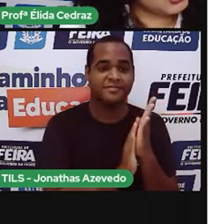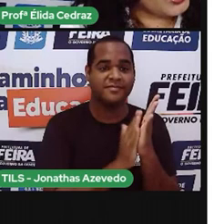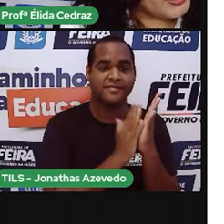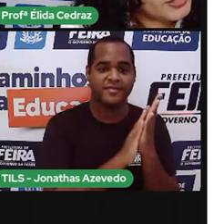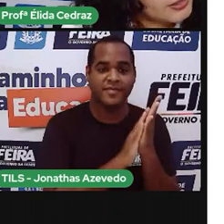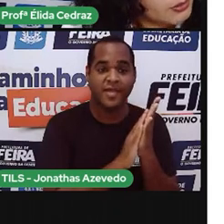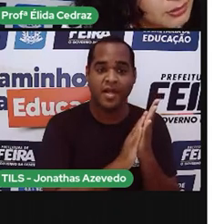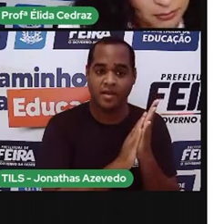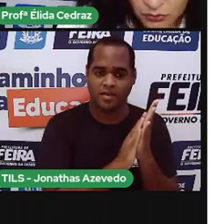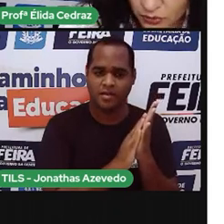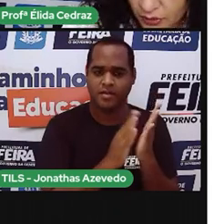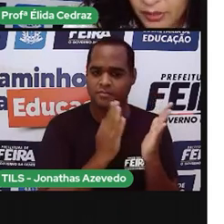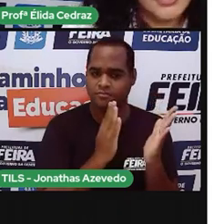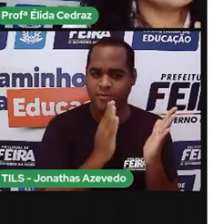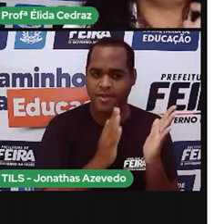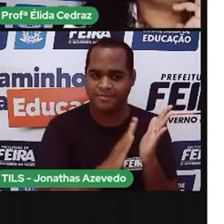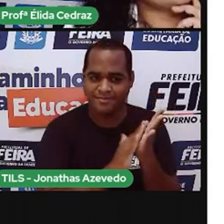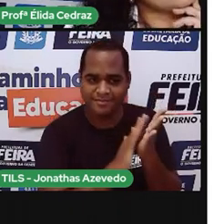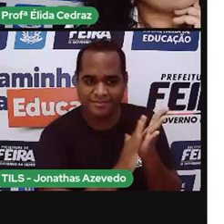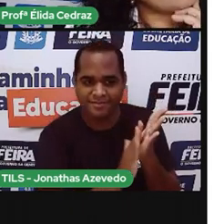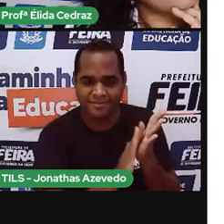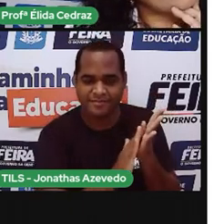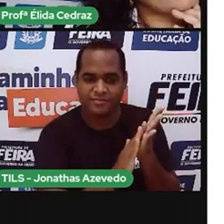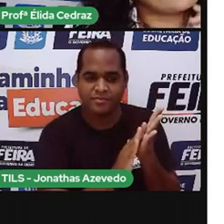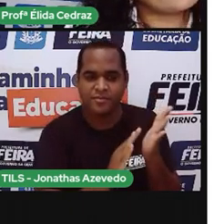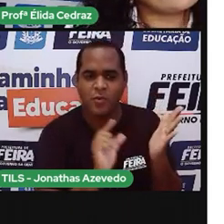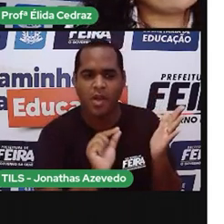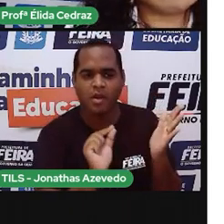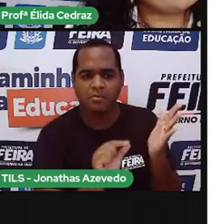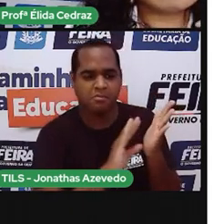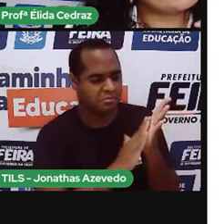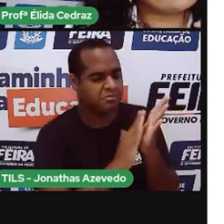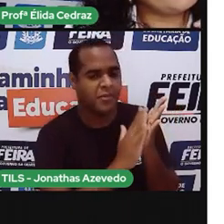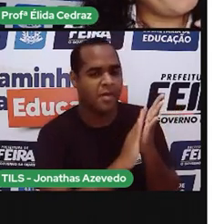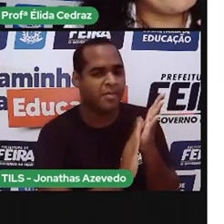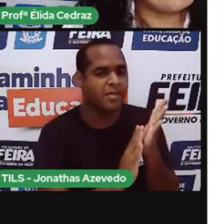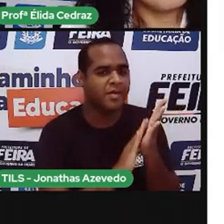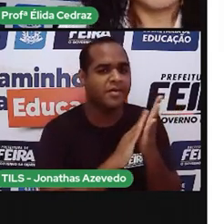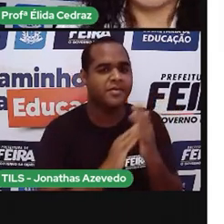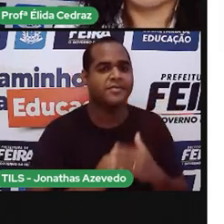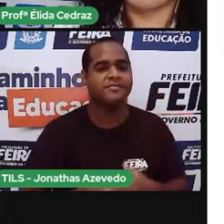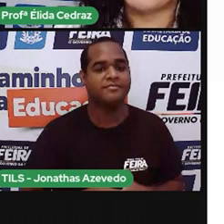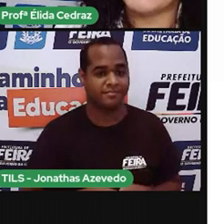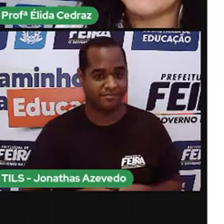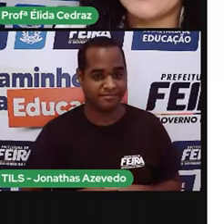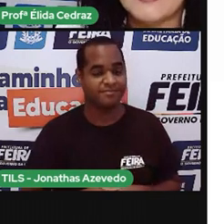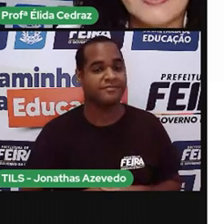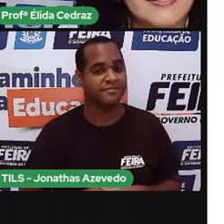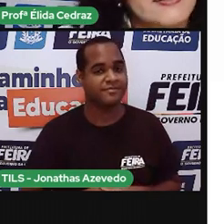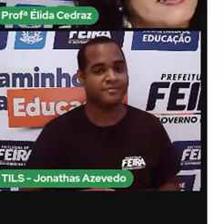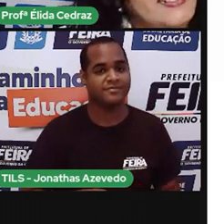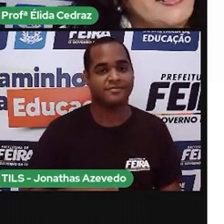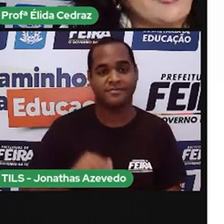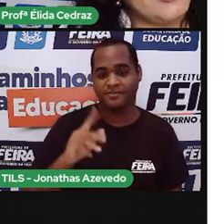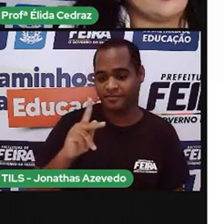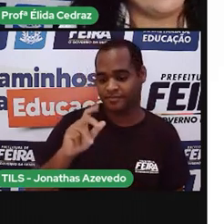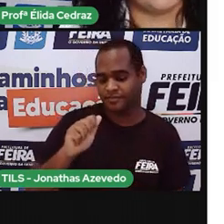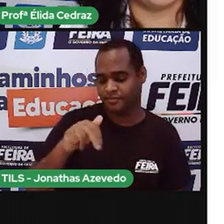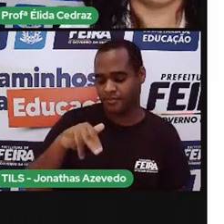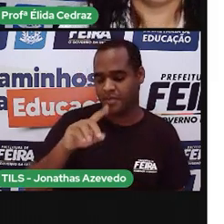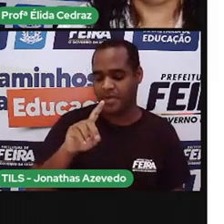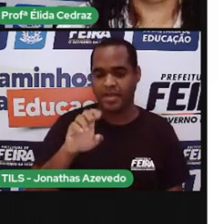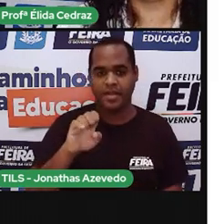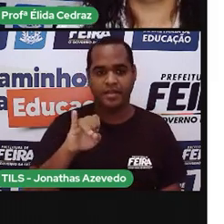o Ok pode nós já estou meio da Kelly vamos Zé do Pandeiro